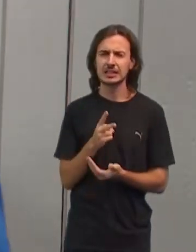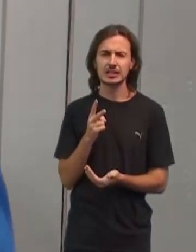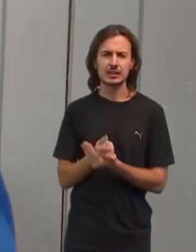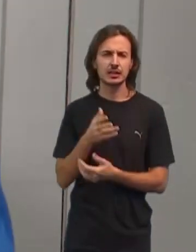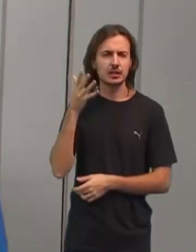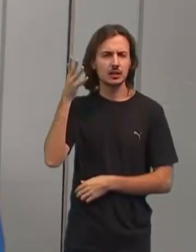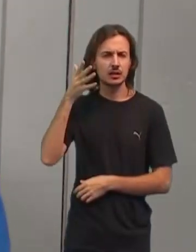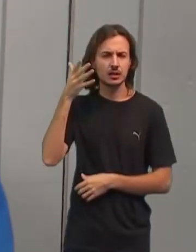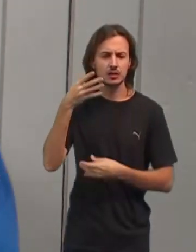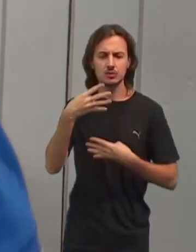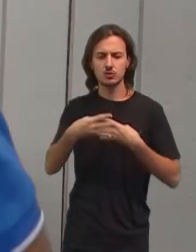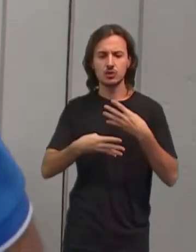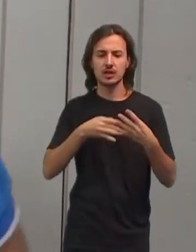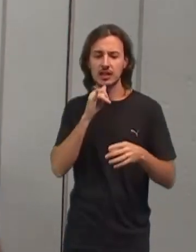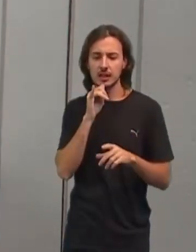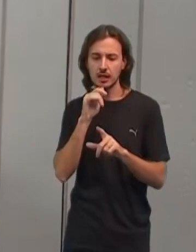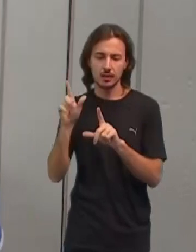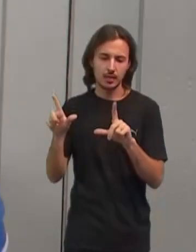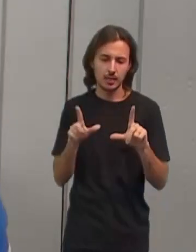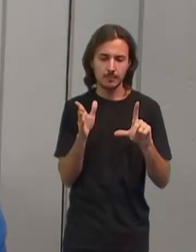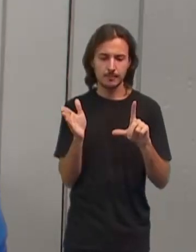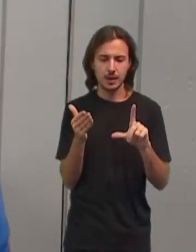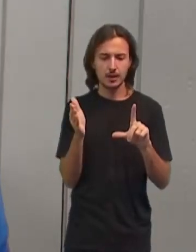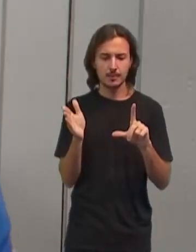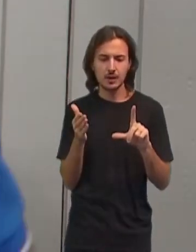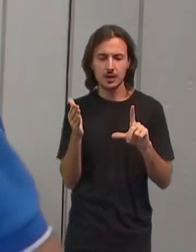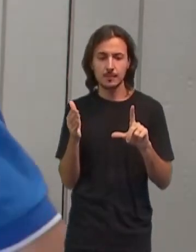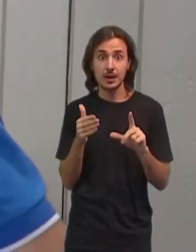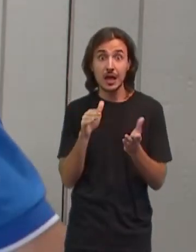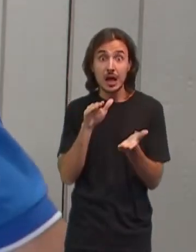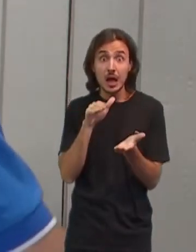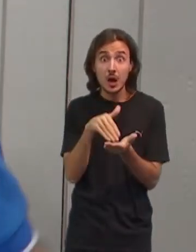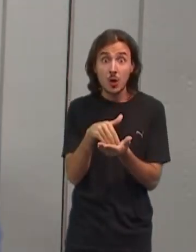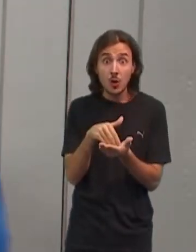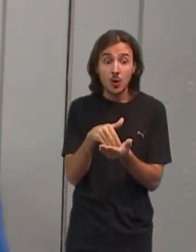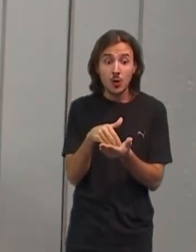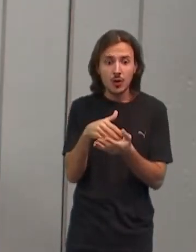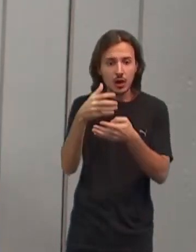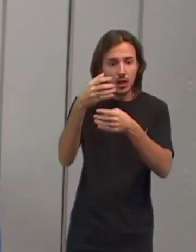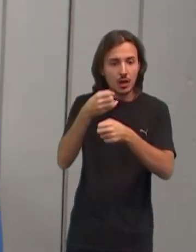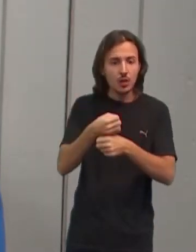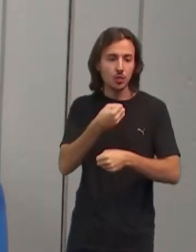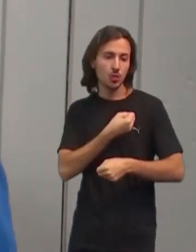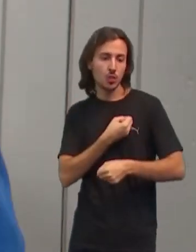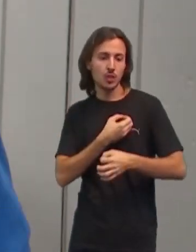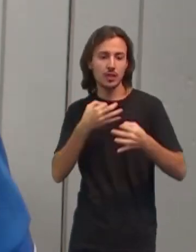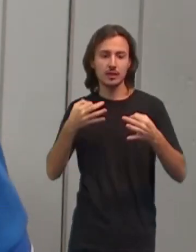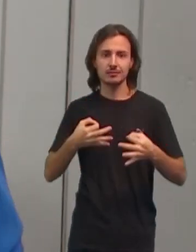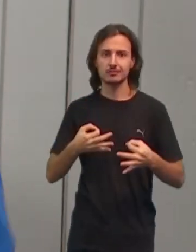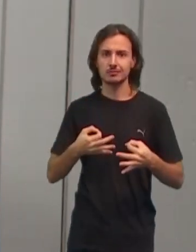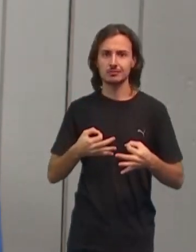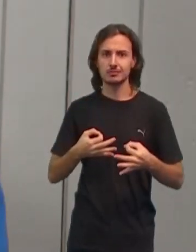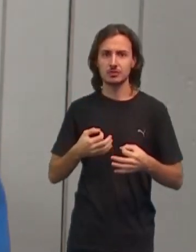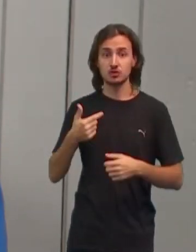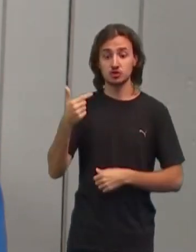dos quadrimestres que foram feitos. A todos os anos isso é feito. O do segundo quadrimestre de 2023 não foi